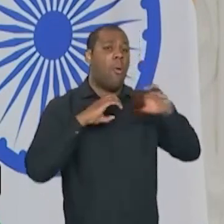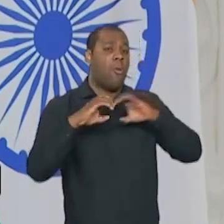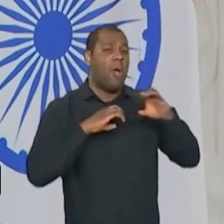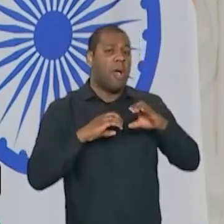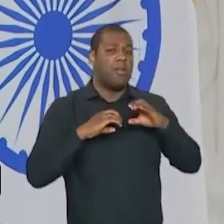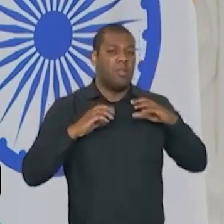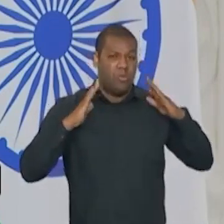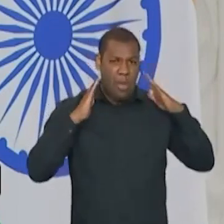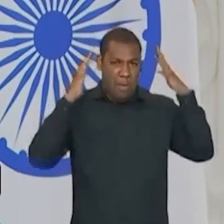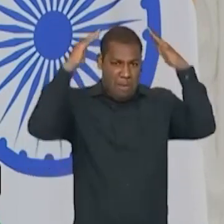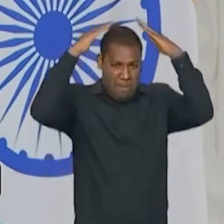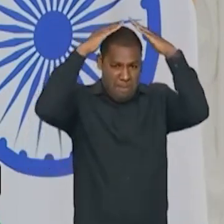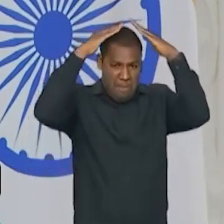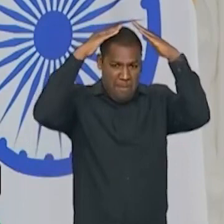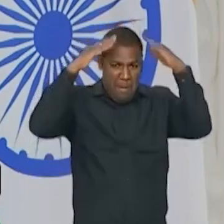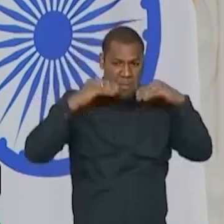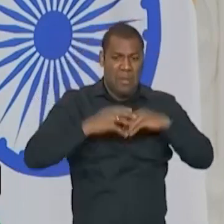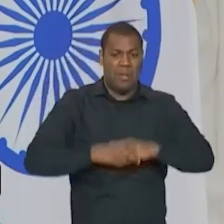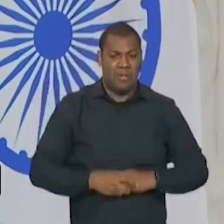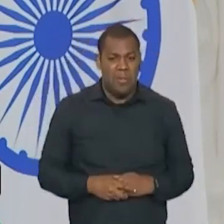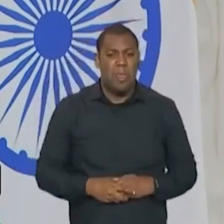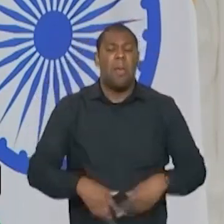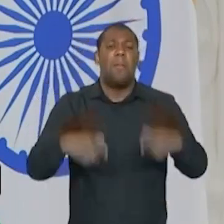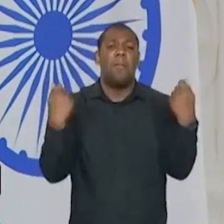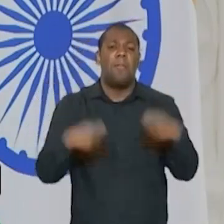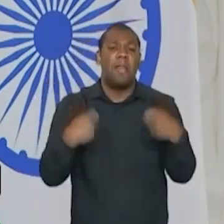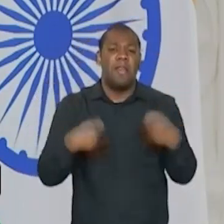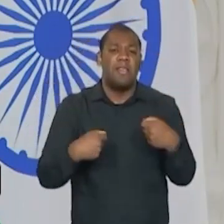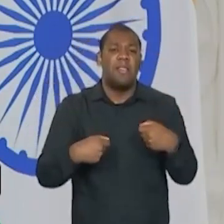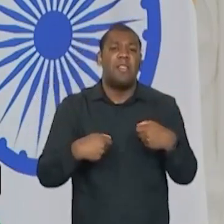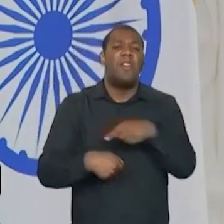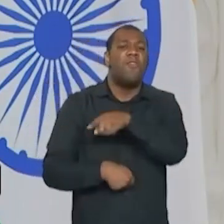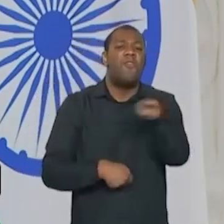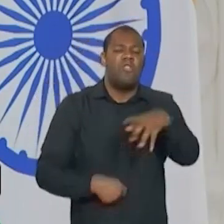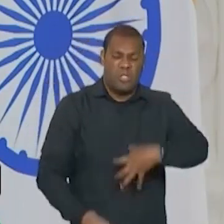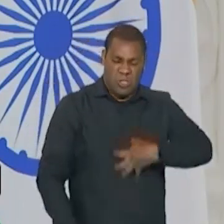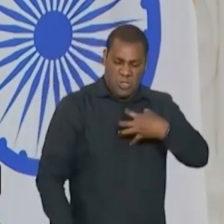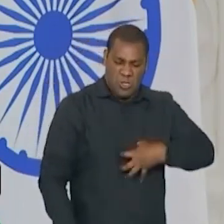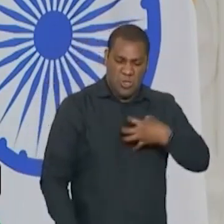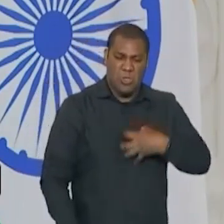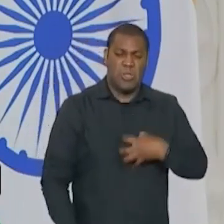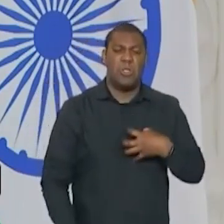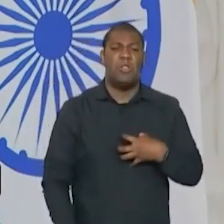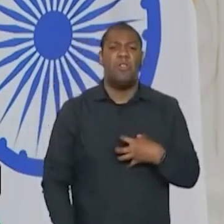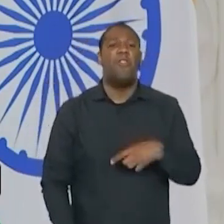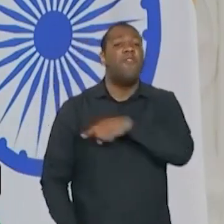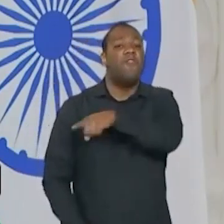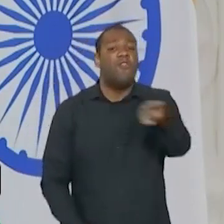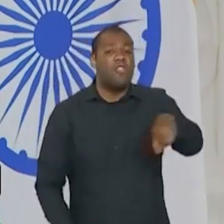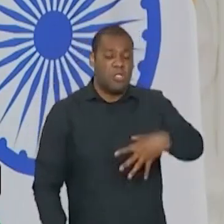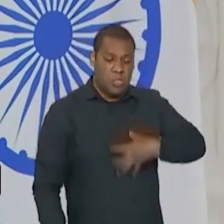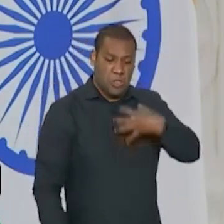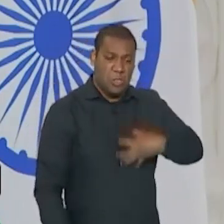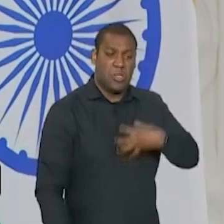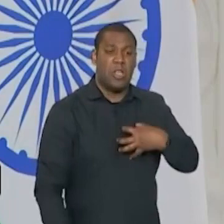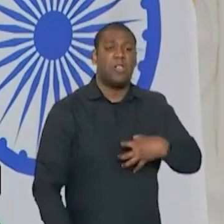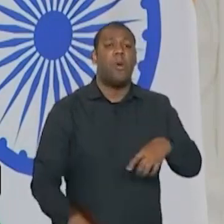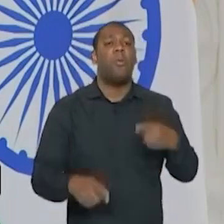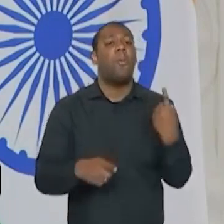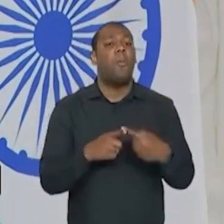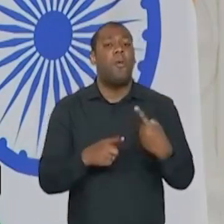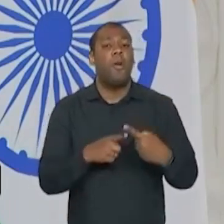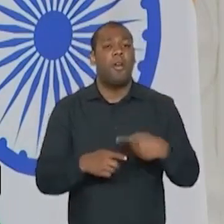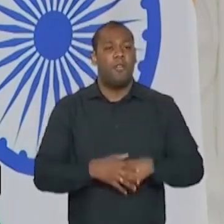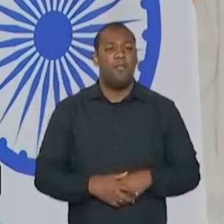isso. É preciso que você fique indignado, Uchoa. É preciso que vocês fiquem indignados. Ou seja, vocês